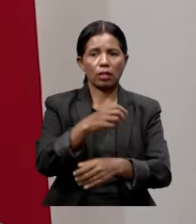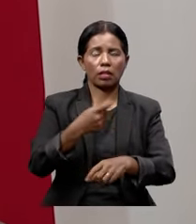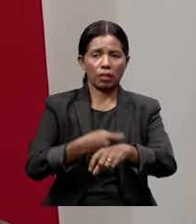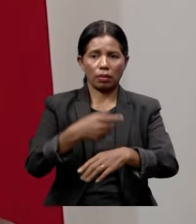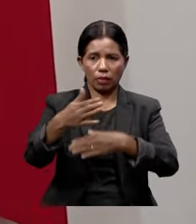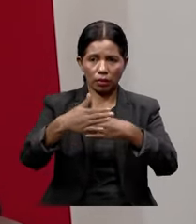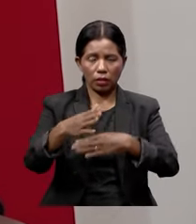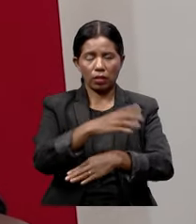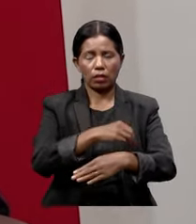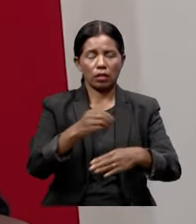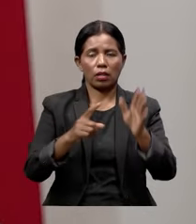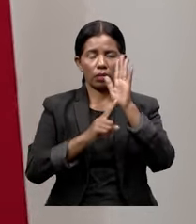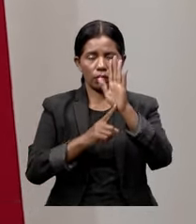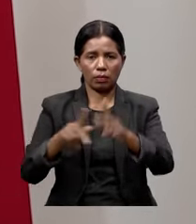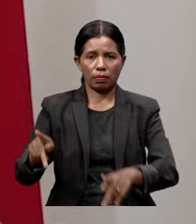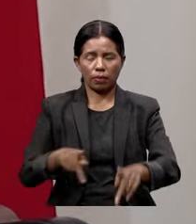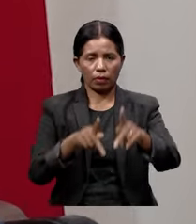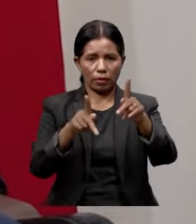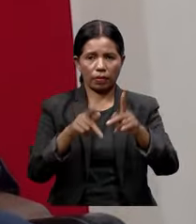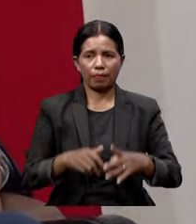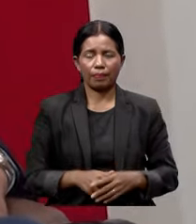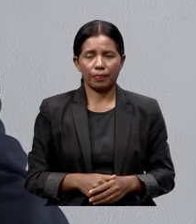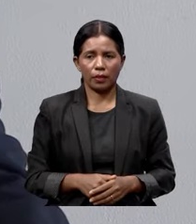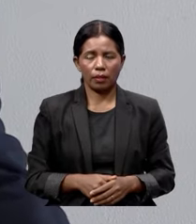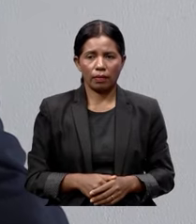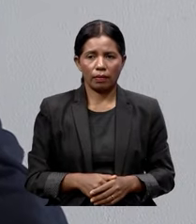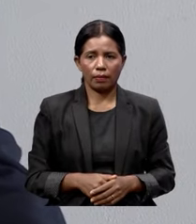Bada se divulga para público. Neste momento,